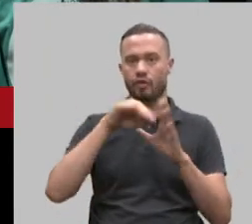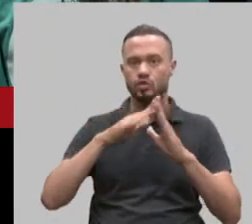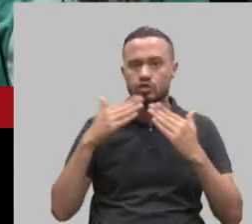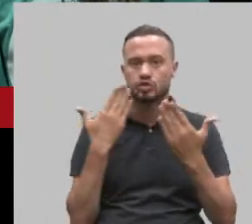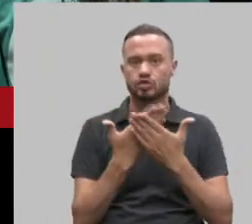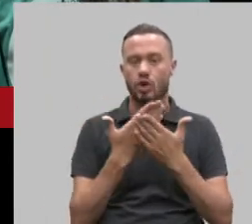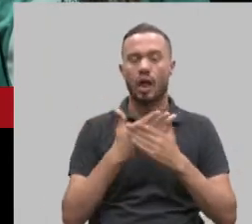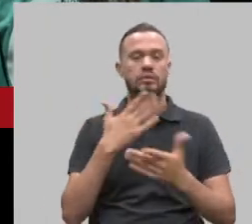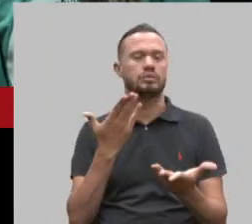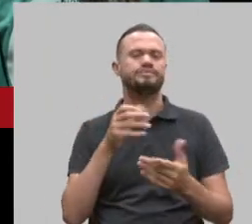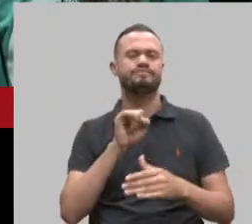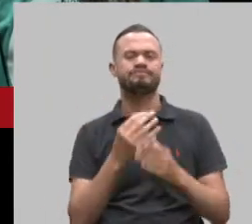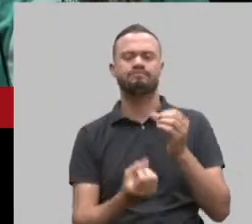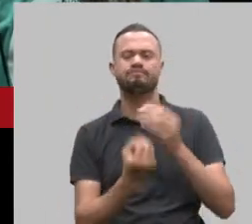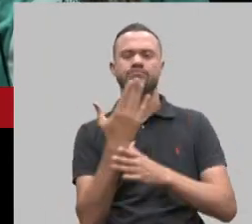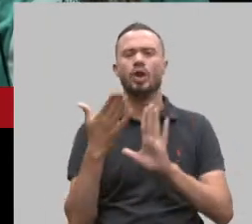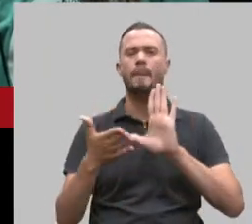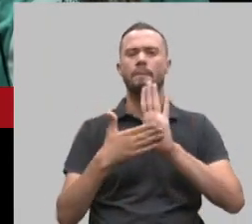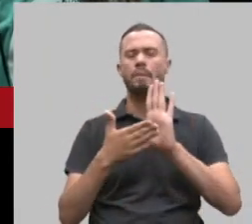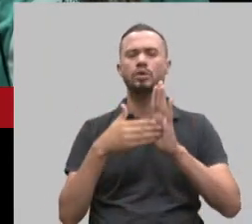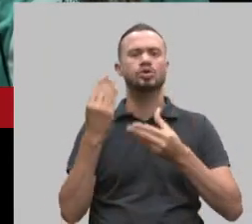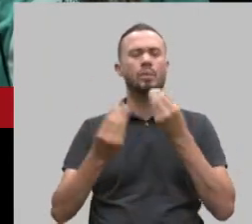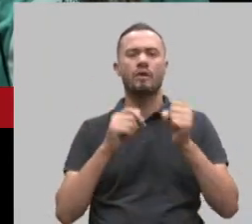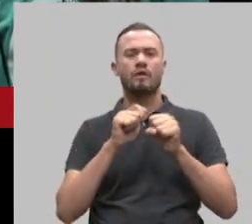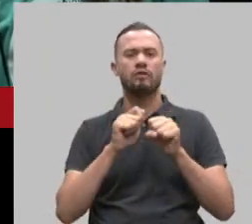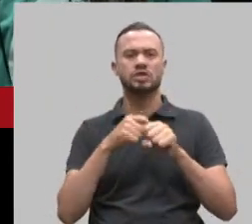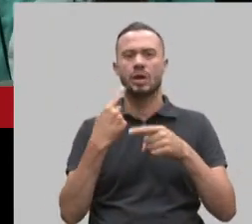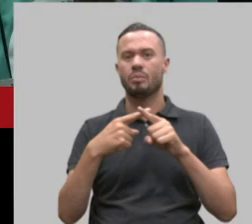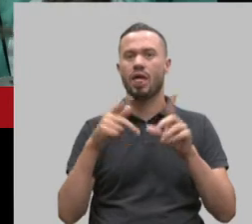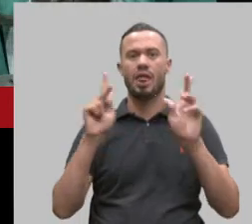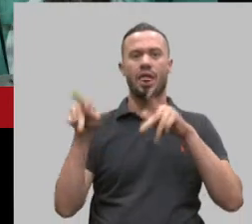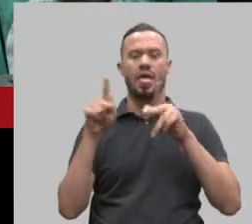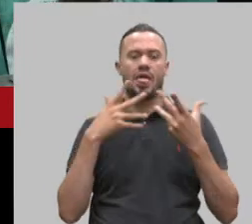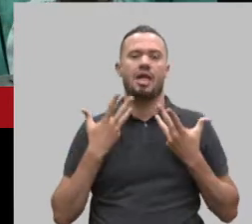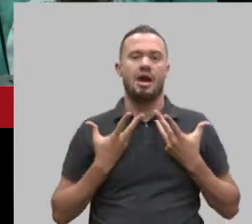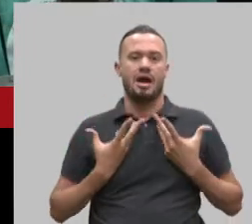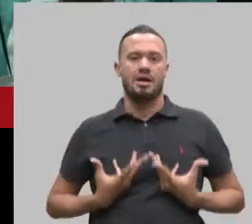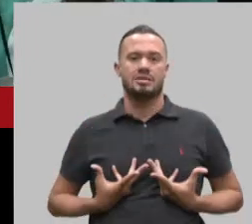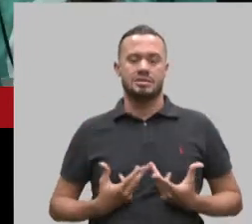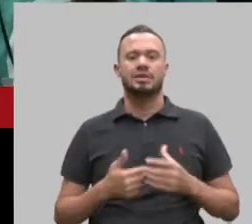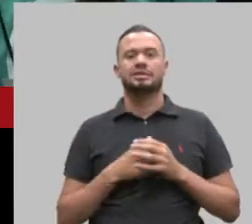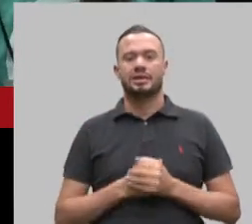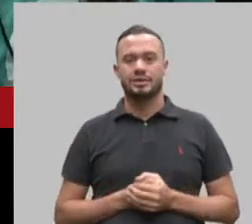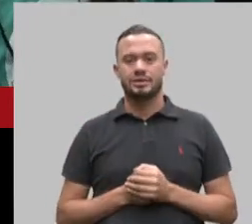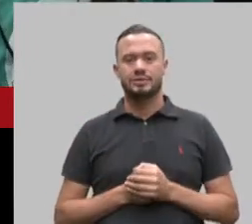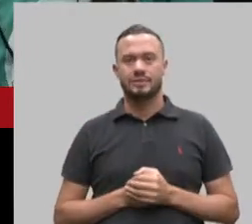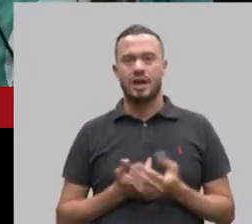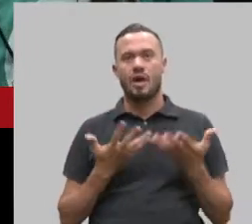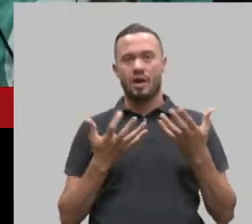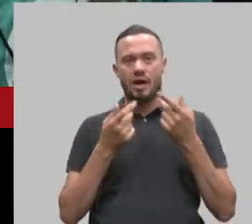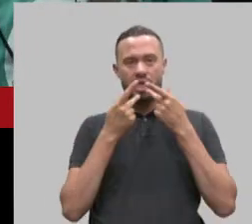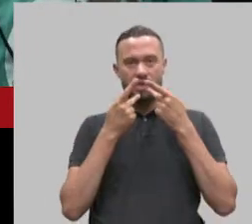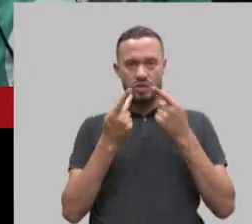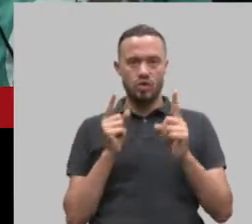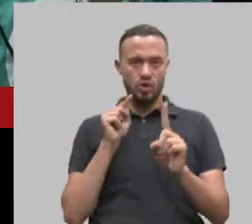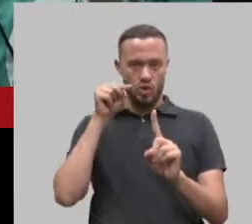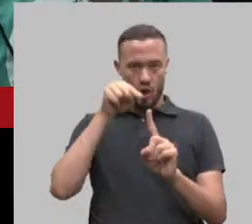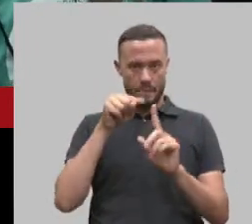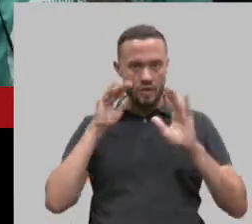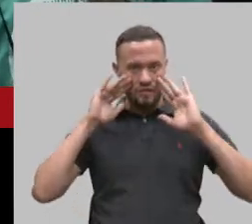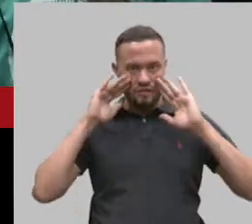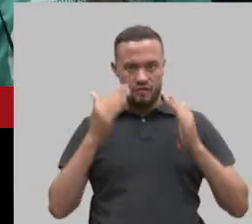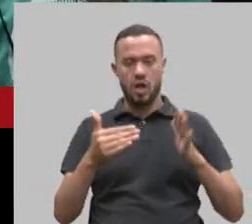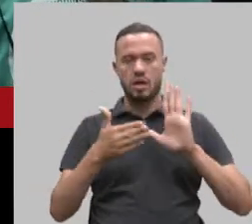uma proposta em que a gente vai sobrecarregar mais ainda os nossos professores Então eu queria para ser mais objetiva focar nesse ponto dessa